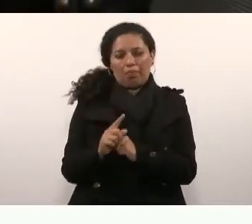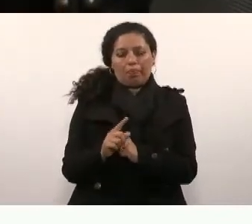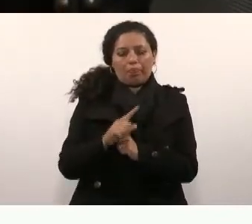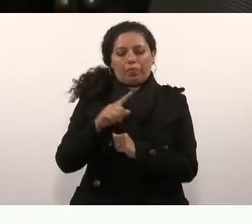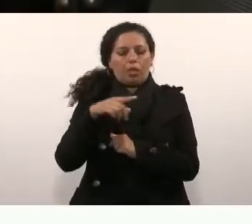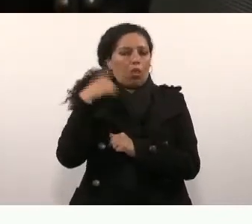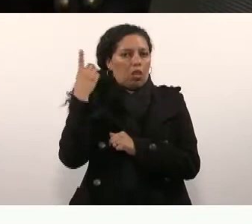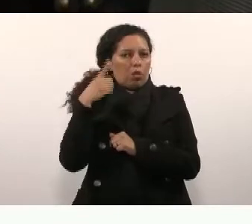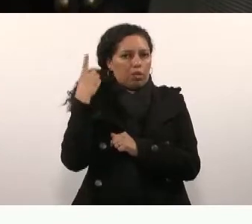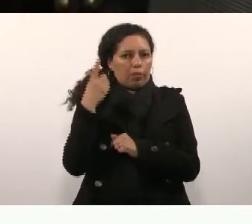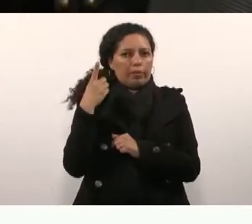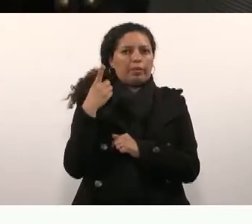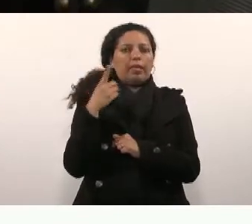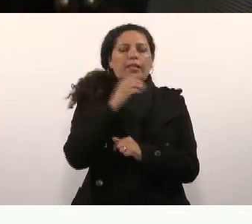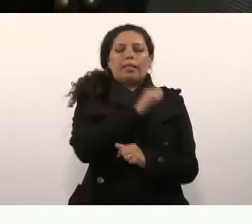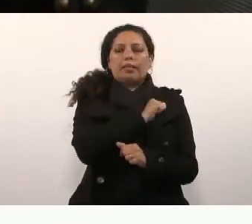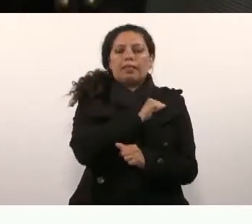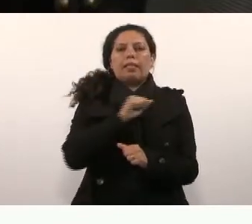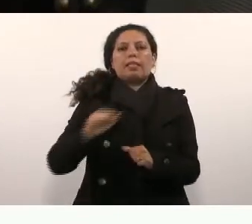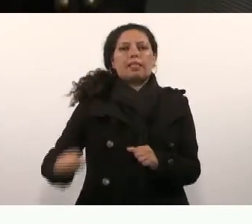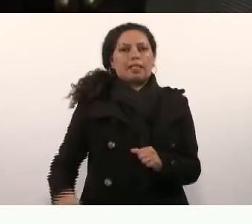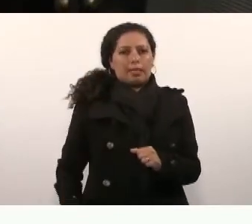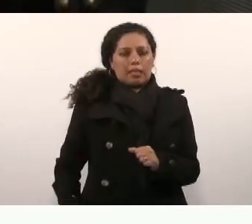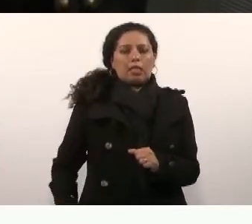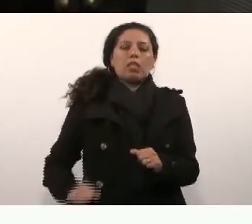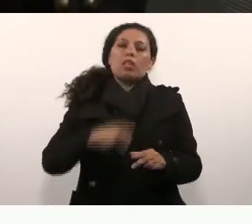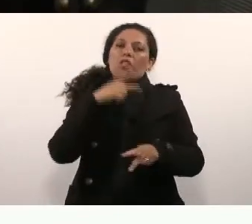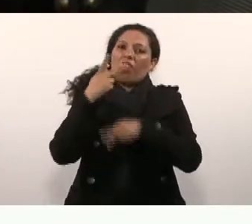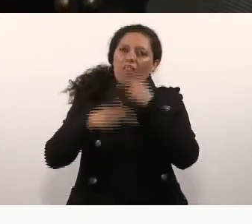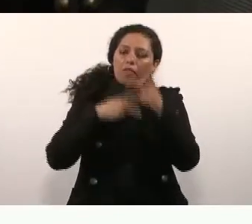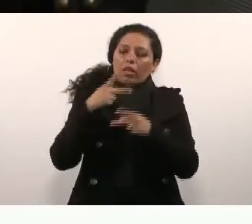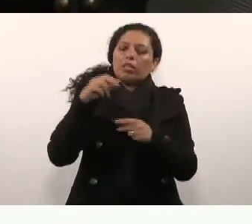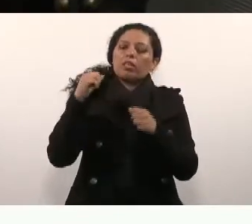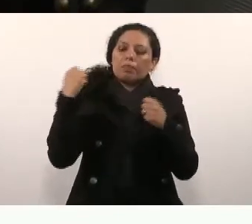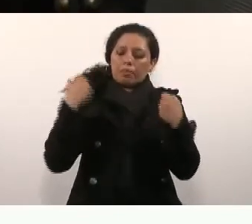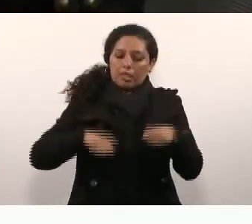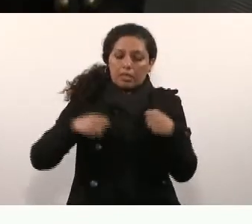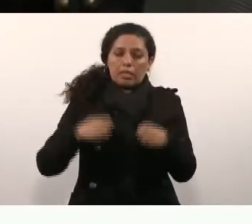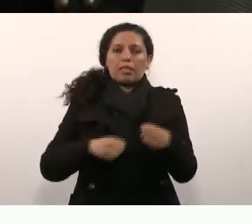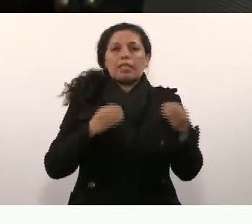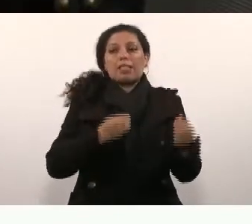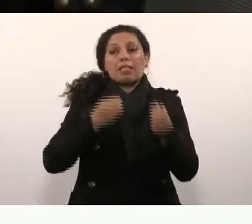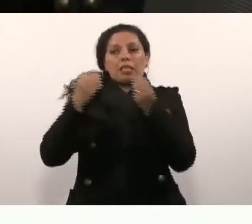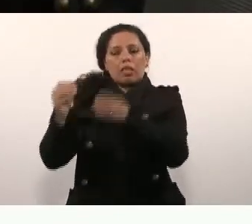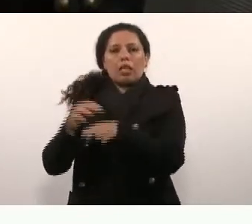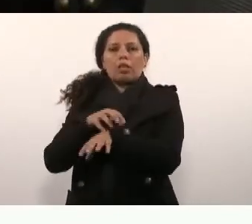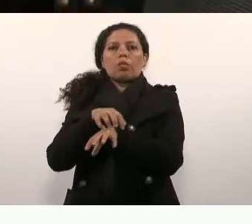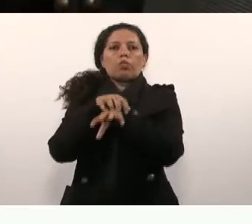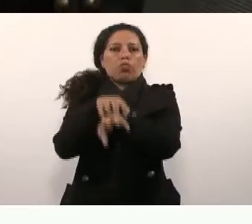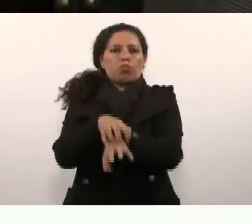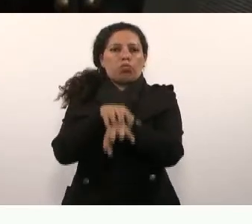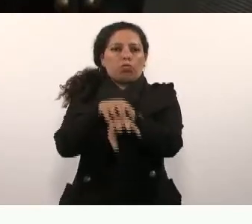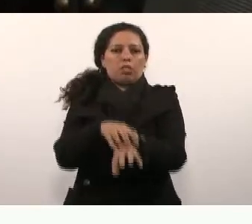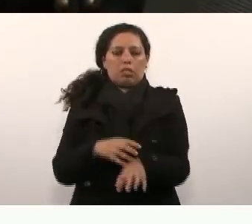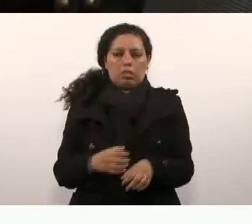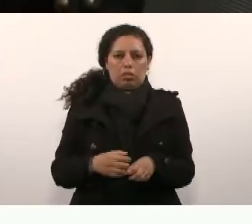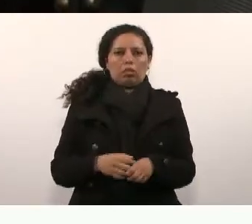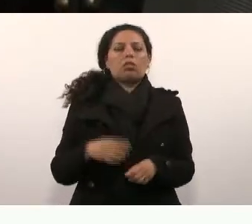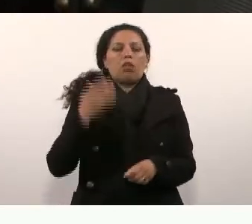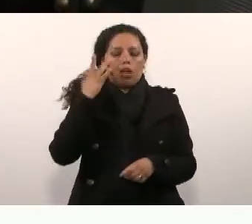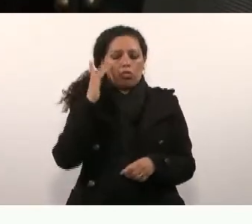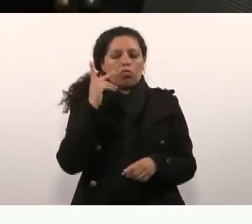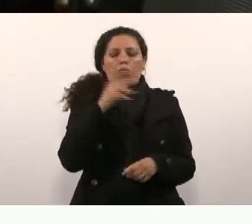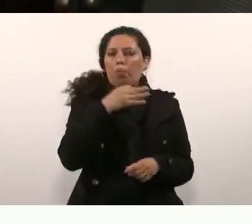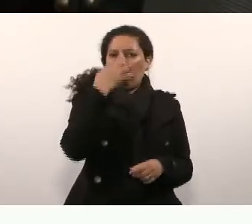vai ser destinado para um fundo estadual de transporte, ou seja, que tenha uma utilidade pública, nesse sentido que tanto estava carecendo. Então, meu parecer